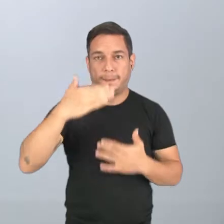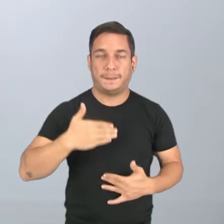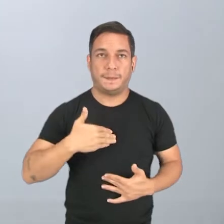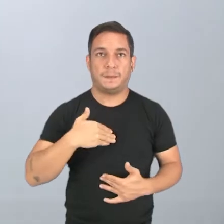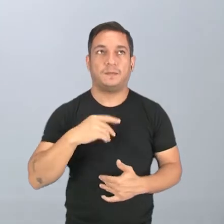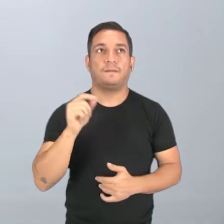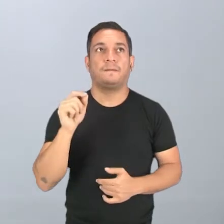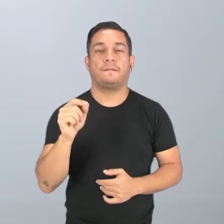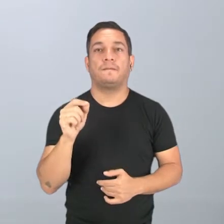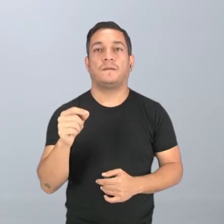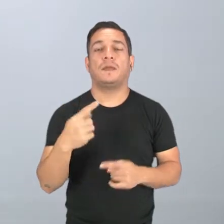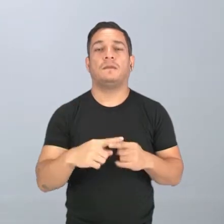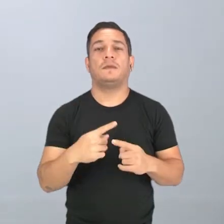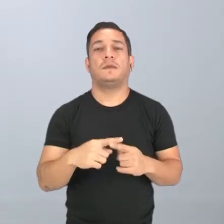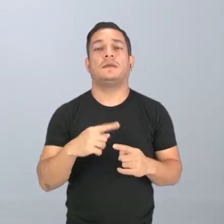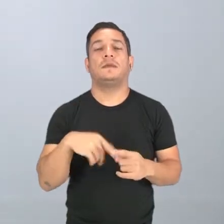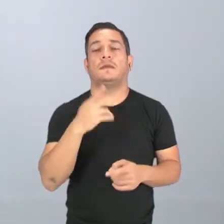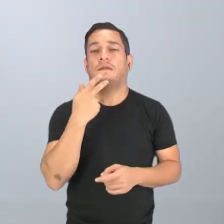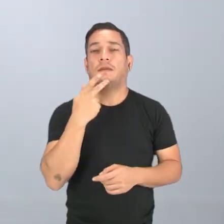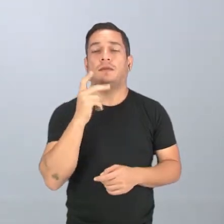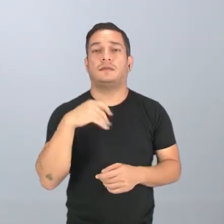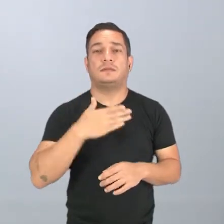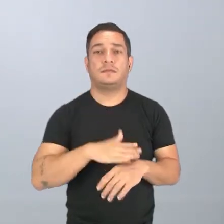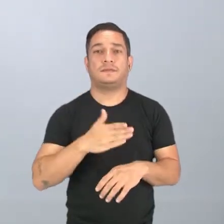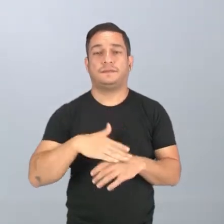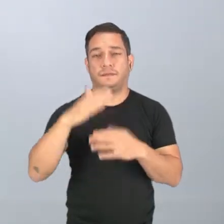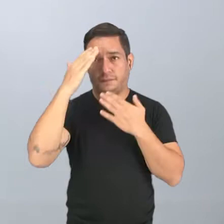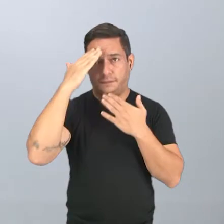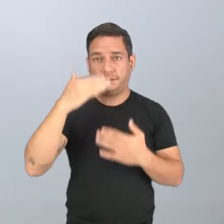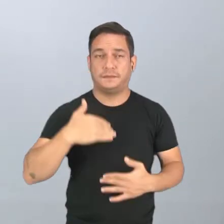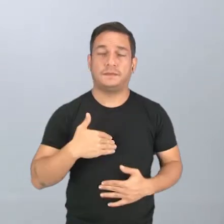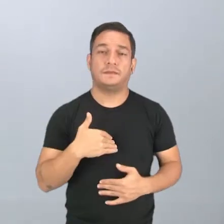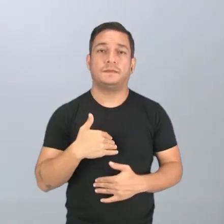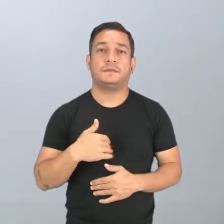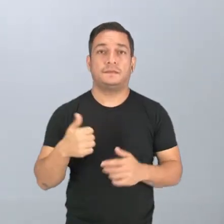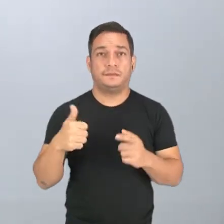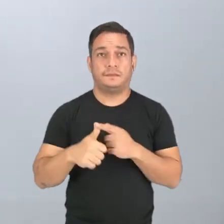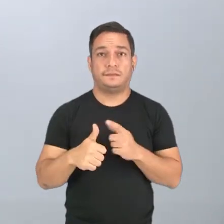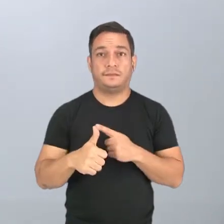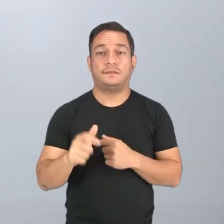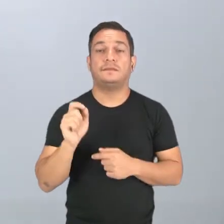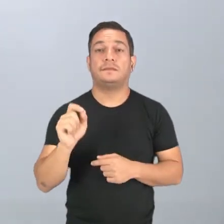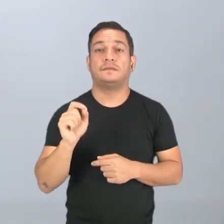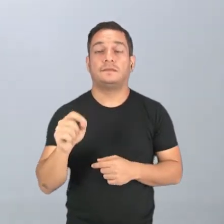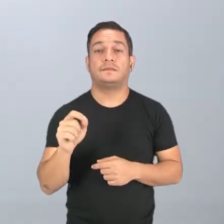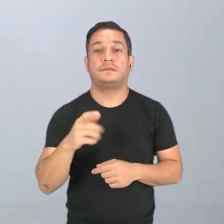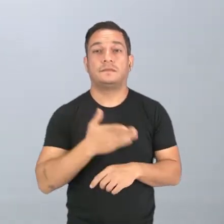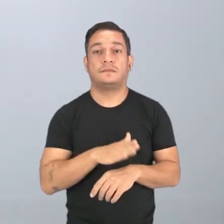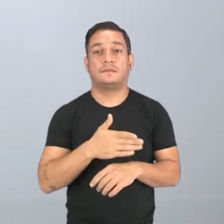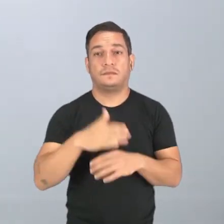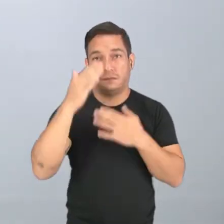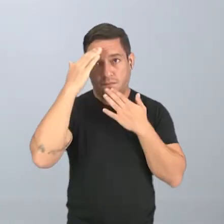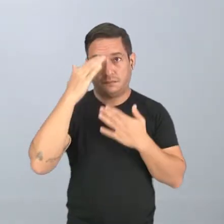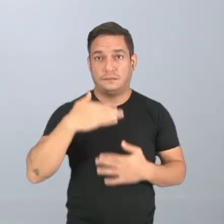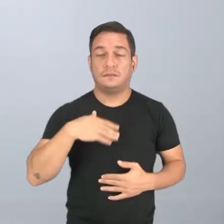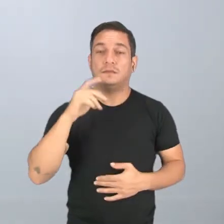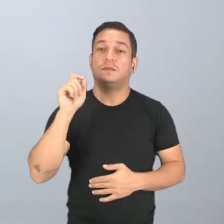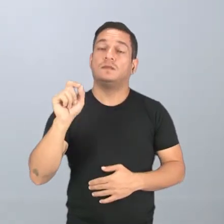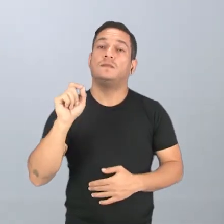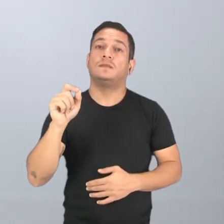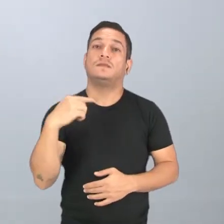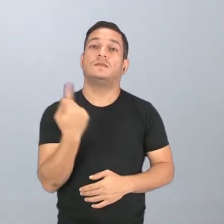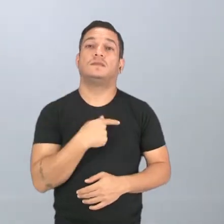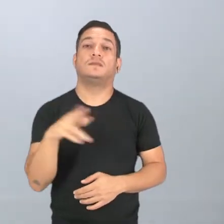corporais? Por que a gente falou sobre as práticas corporais, né? Primeiro que as práticas corporais,